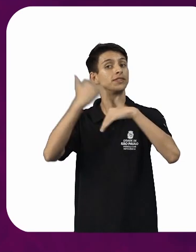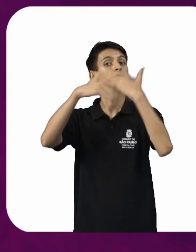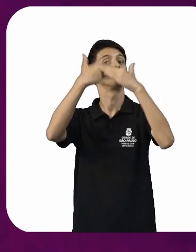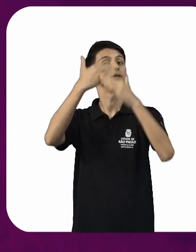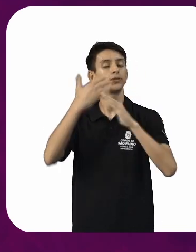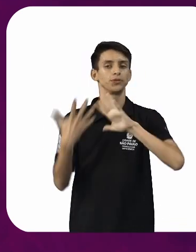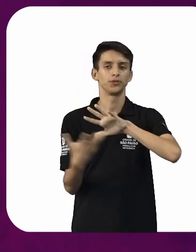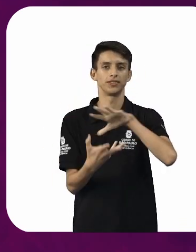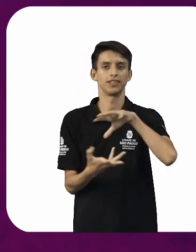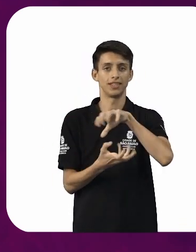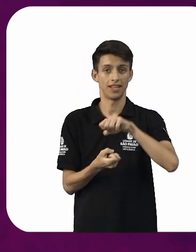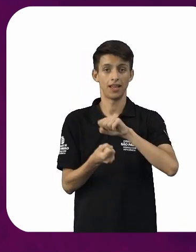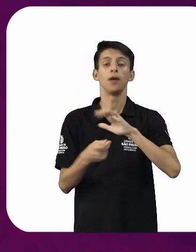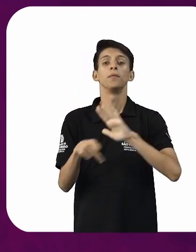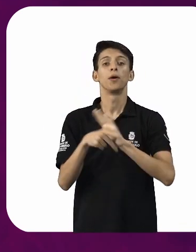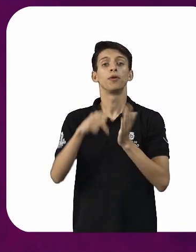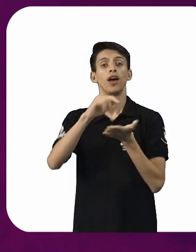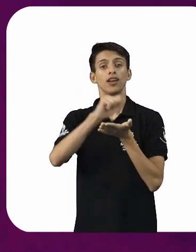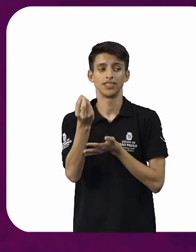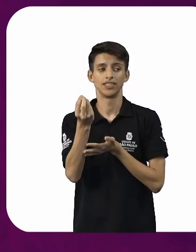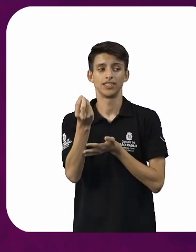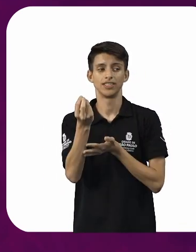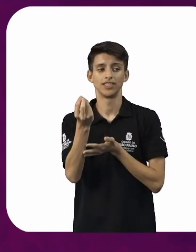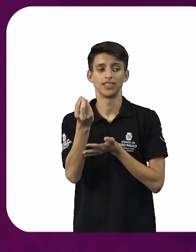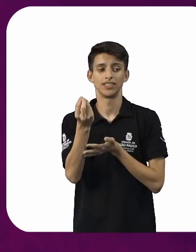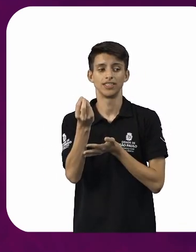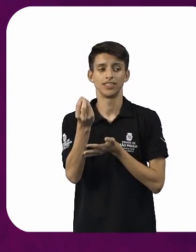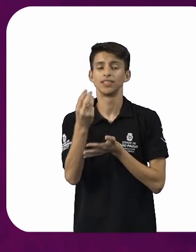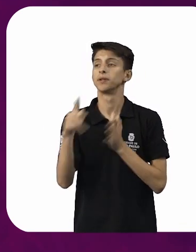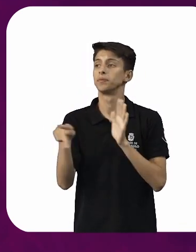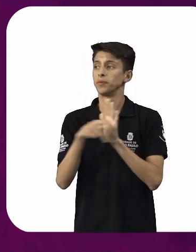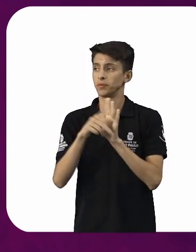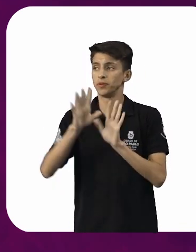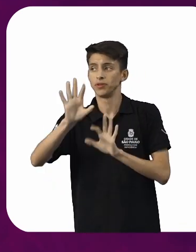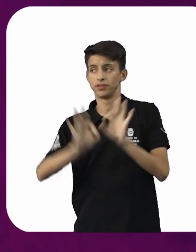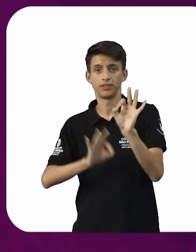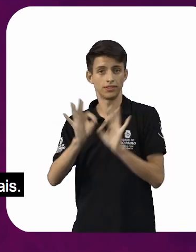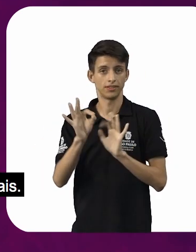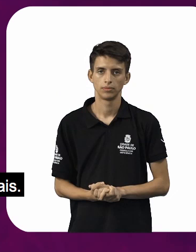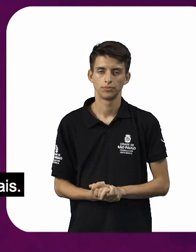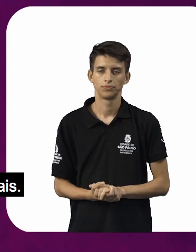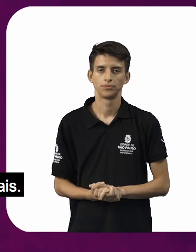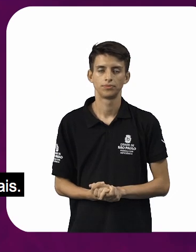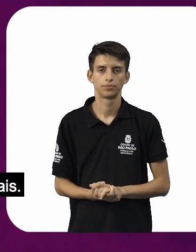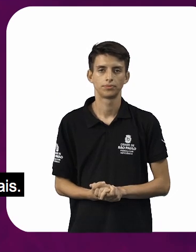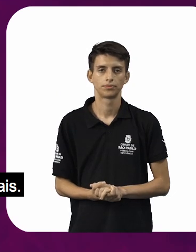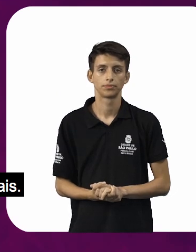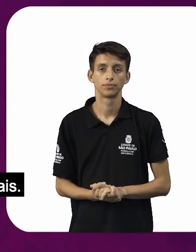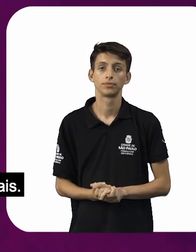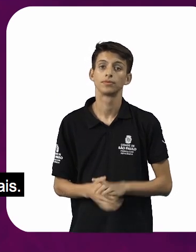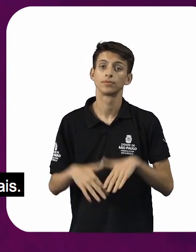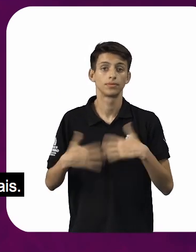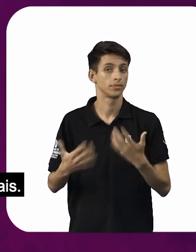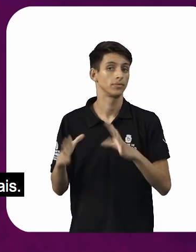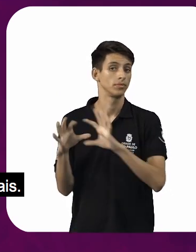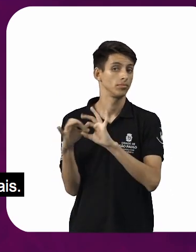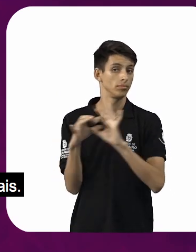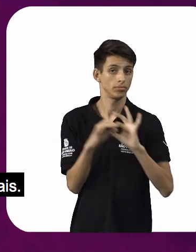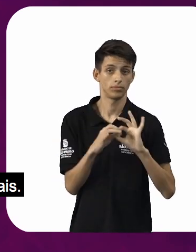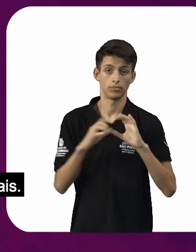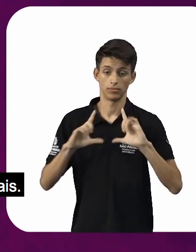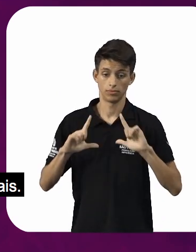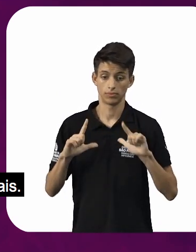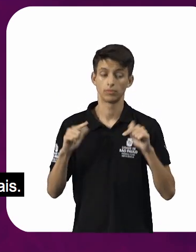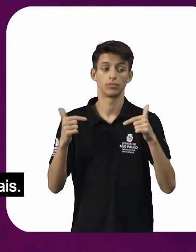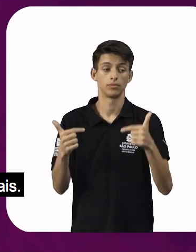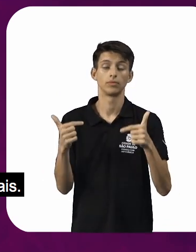Sustentável da Agenda 2030 da Organização das Nações Unidas. Então, nesse contexto, enfrentar e